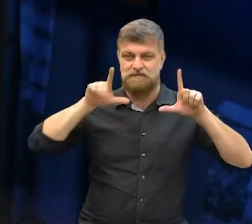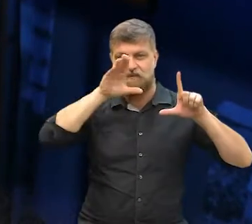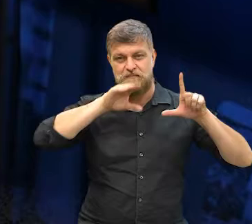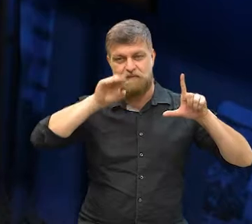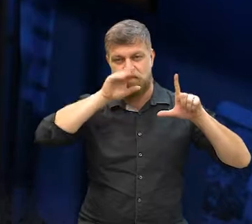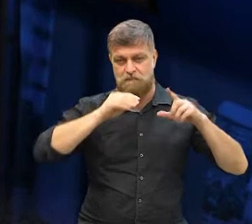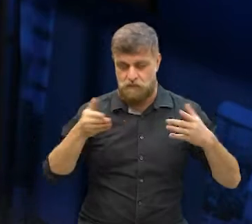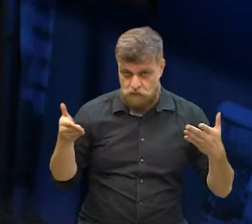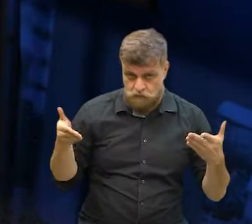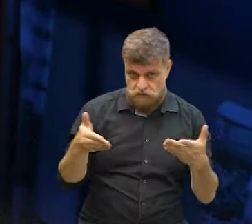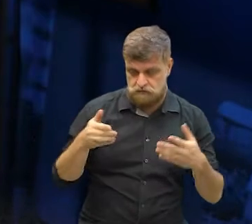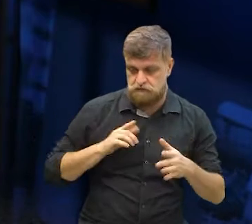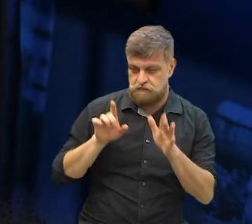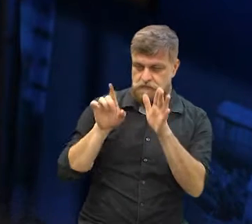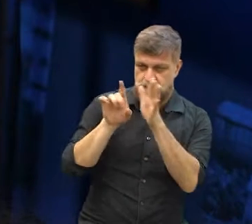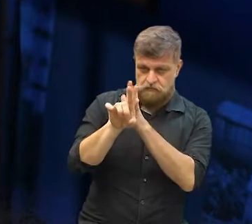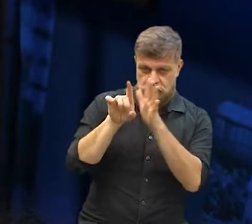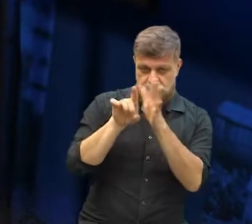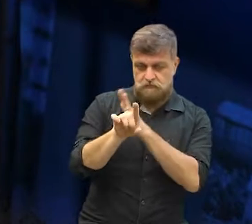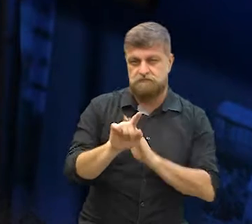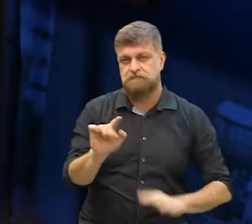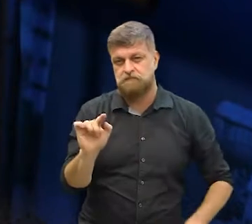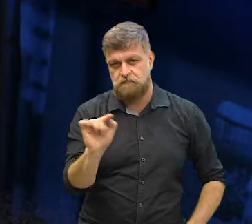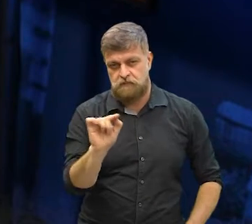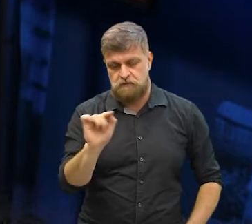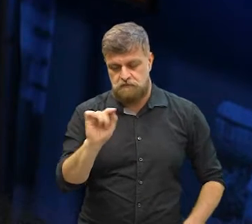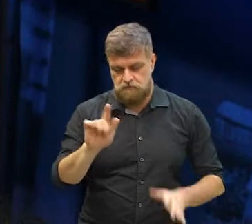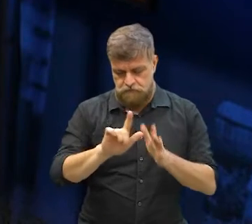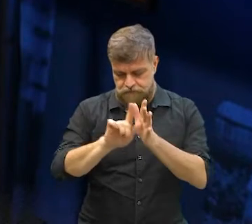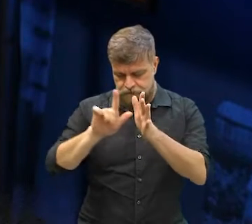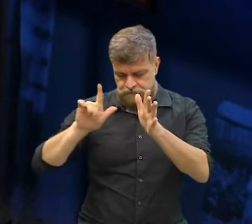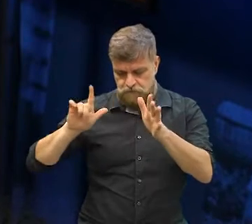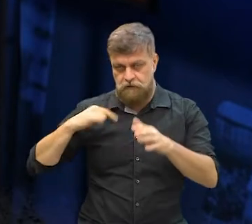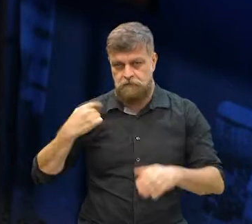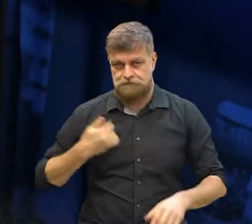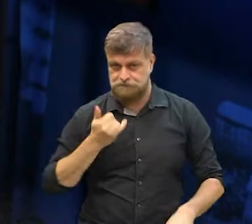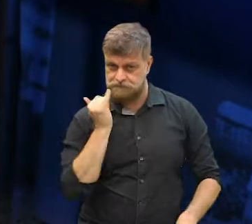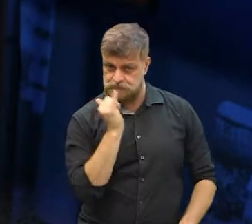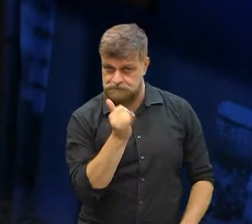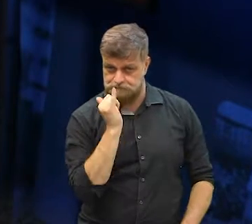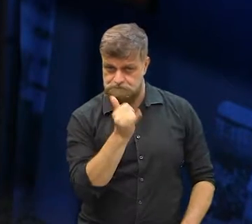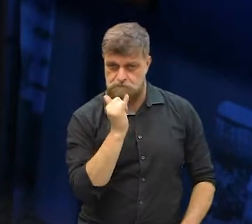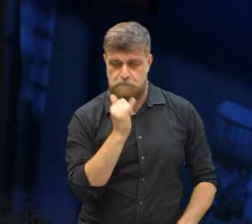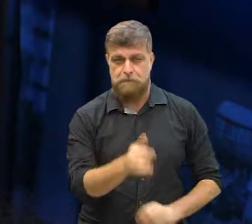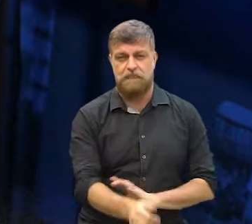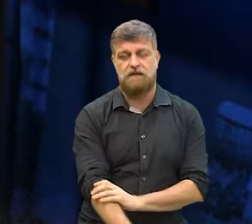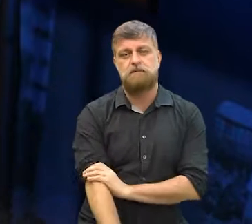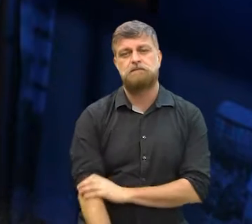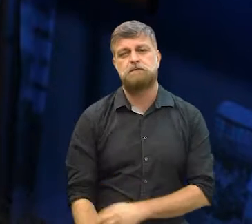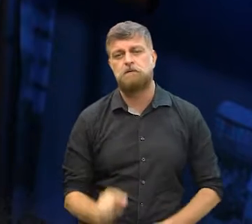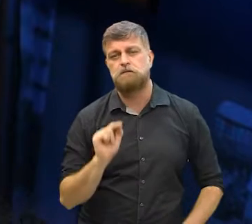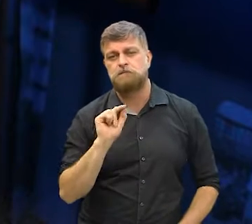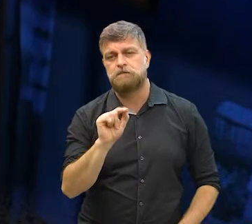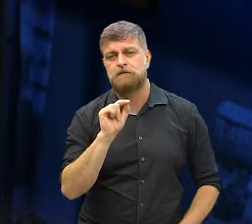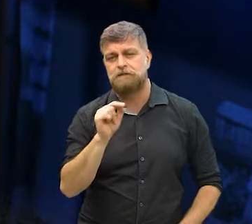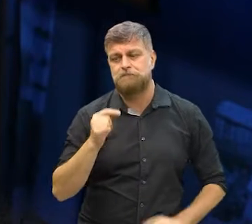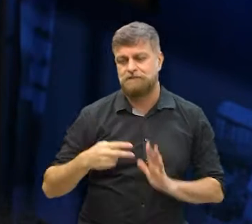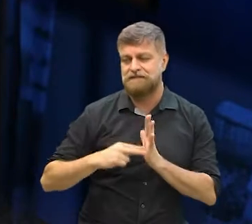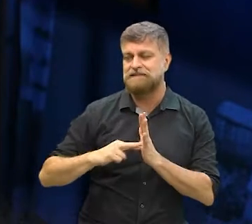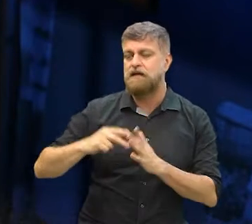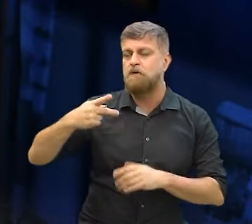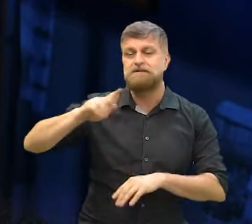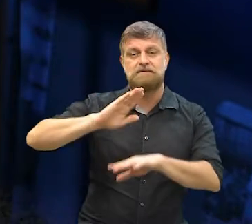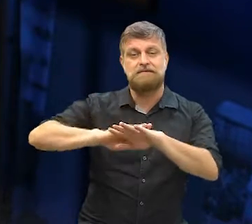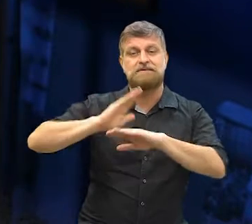hoje. E eu já começo fazendo a primeira pergunta. Antes de você contar exatamente o que é o seu